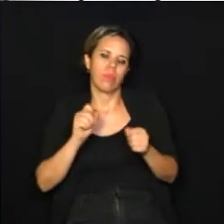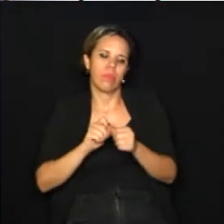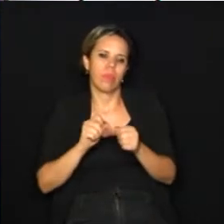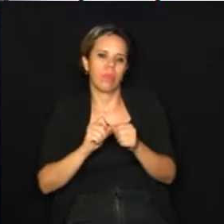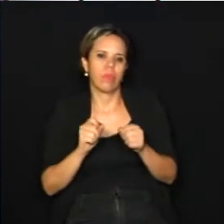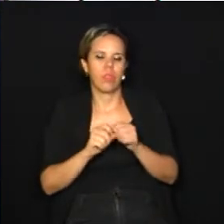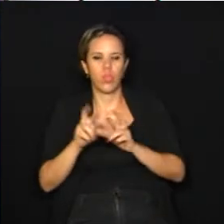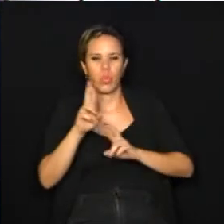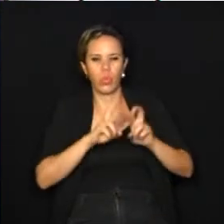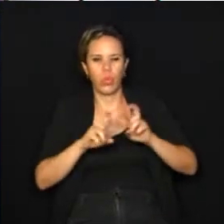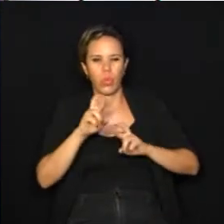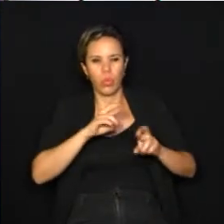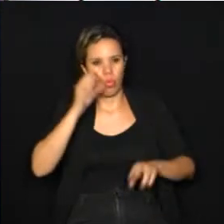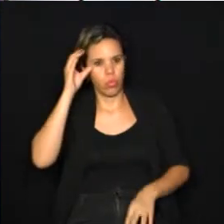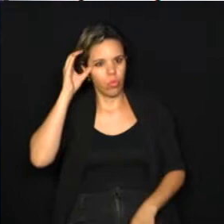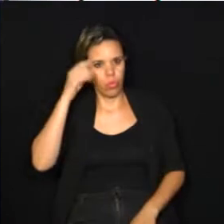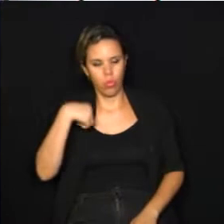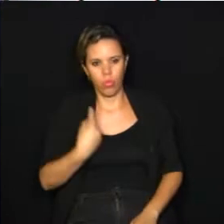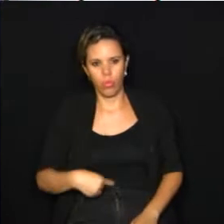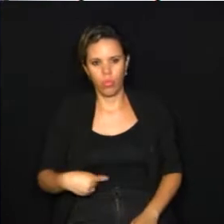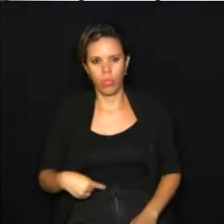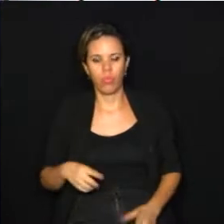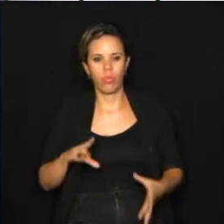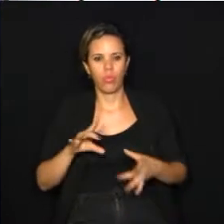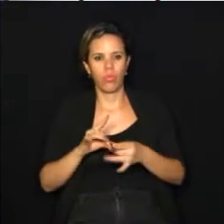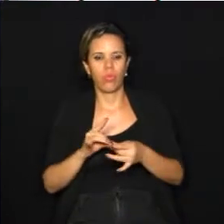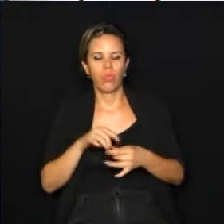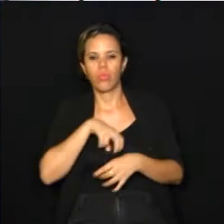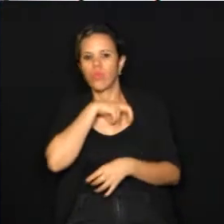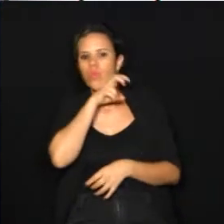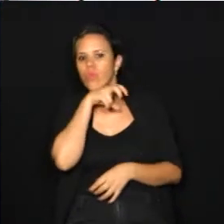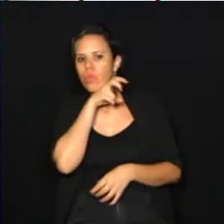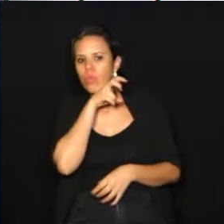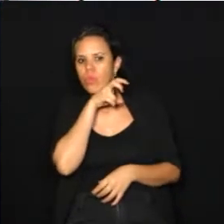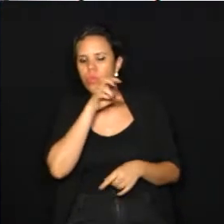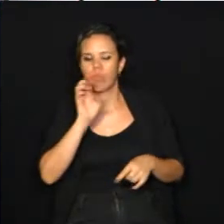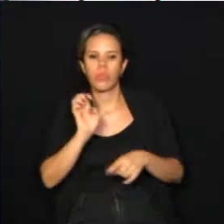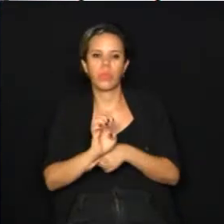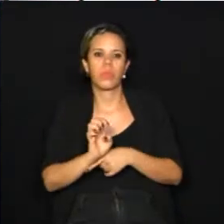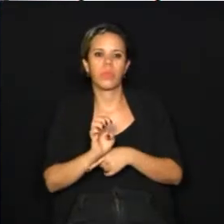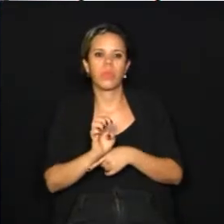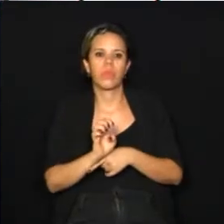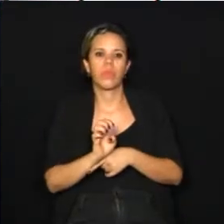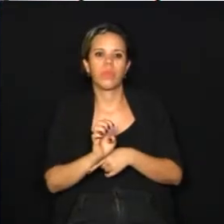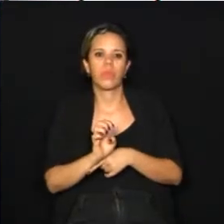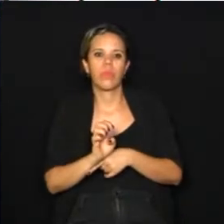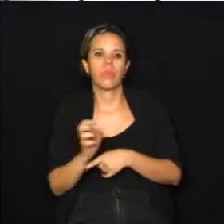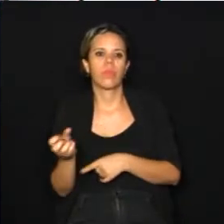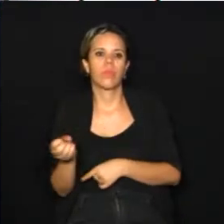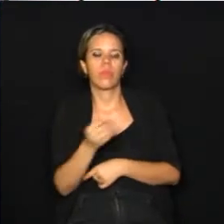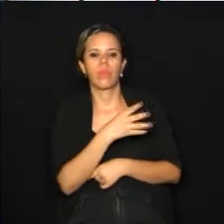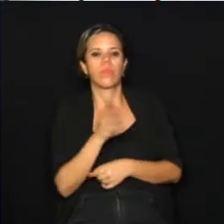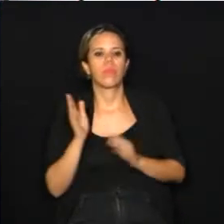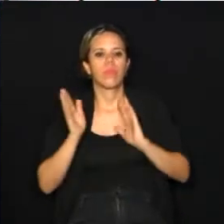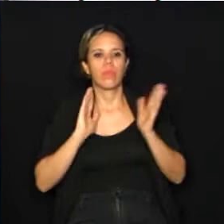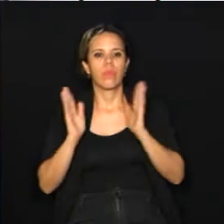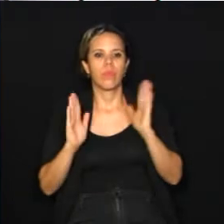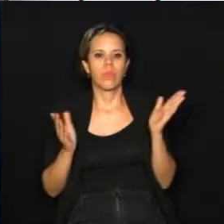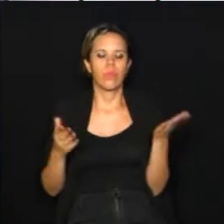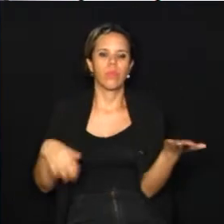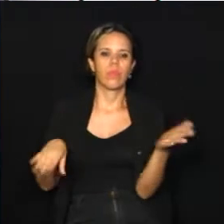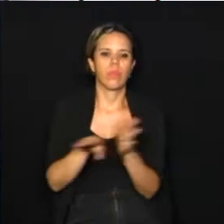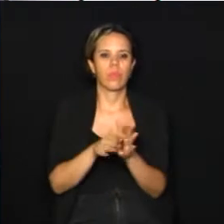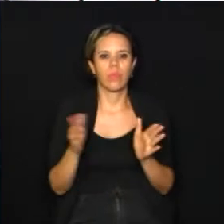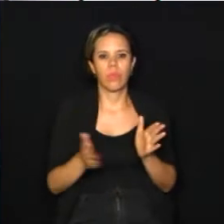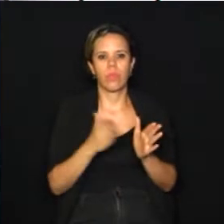laboratório chinês, o Sinovac, em parceria com o Instituto Butantan aqui do nosso estado. E a nova carga vai servir para a